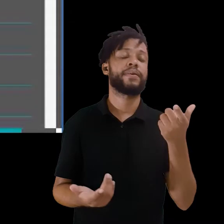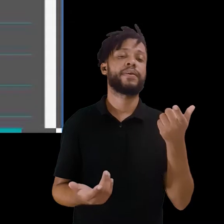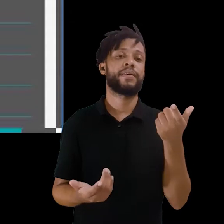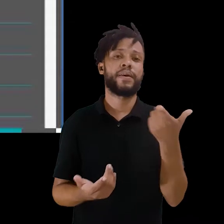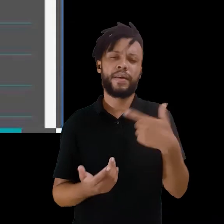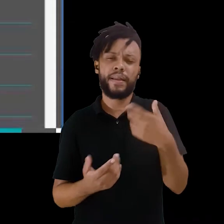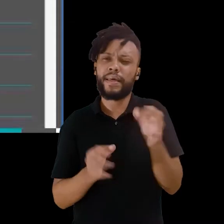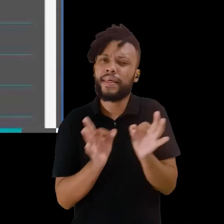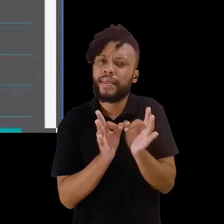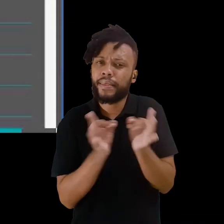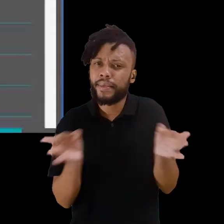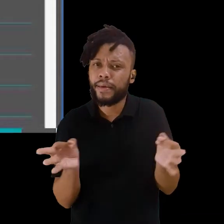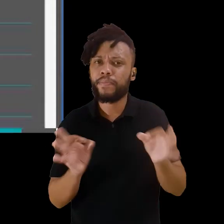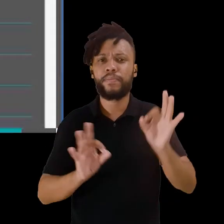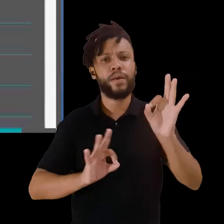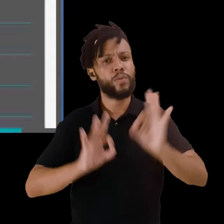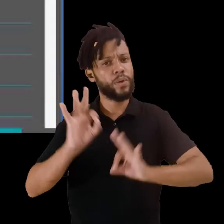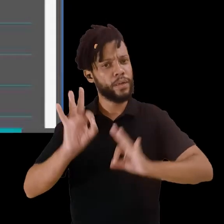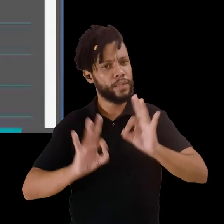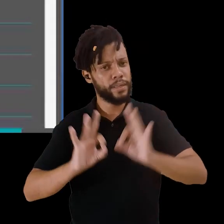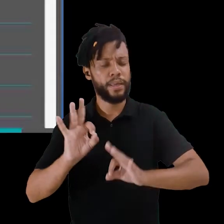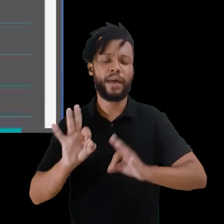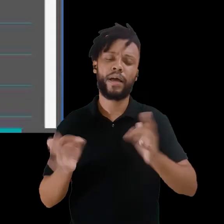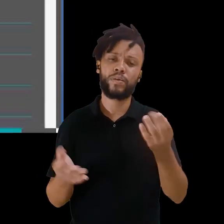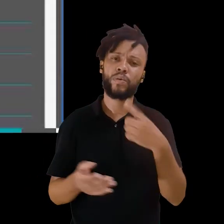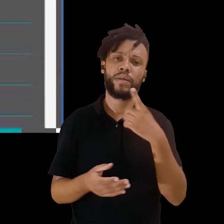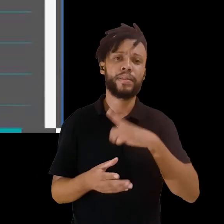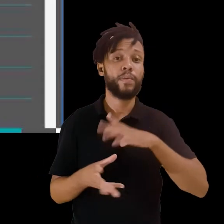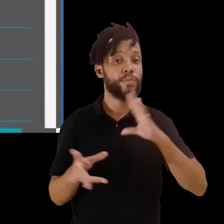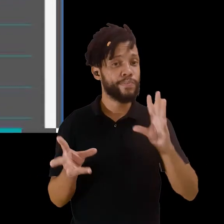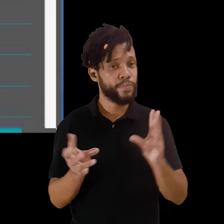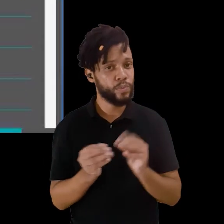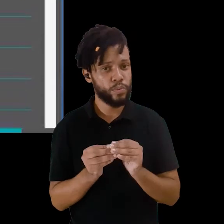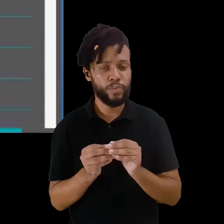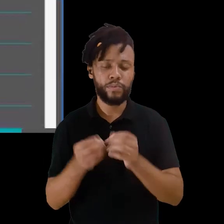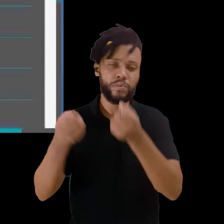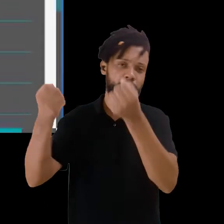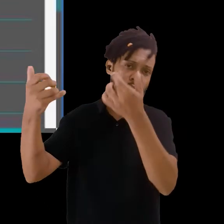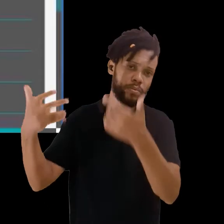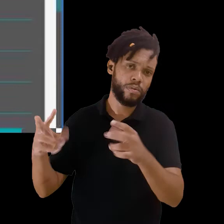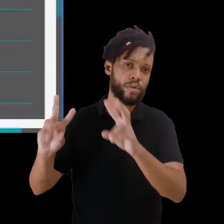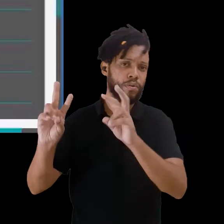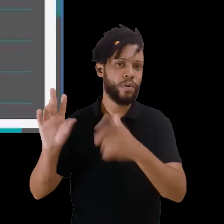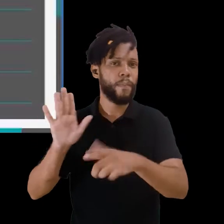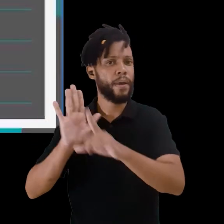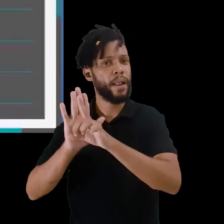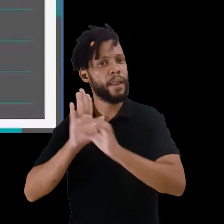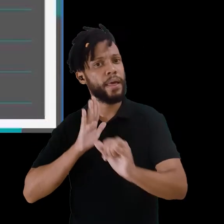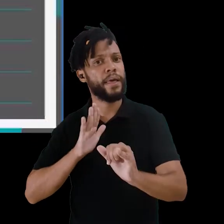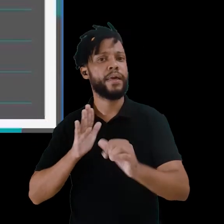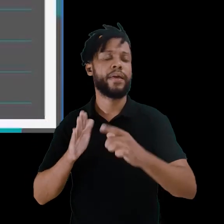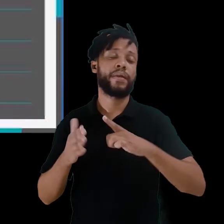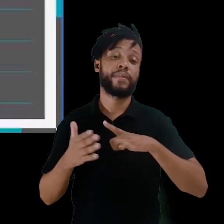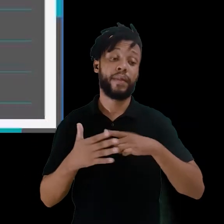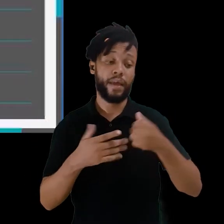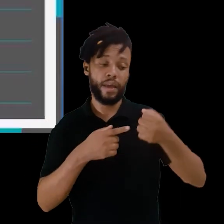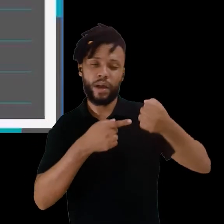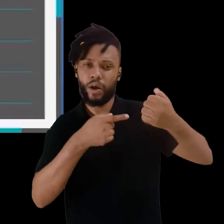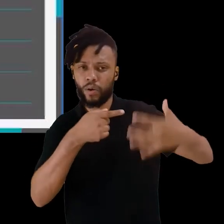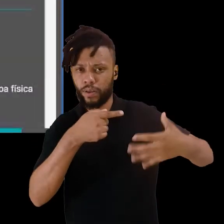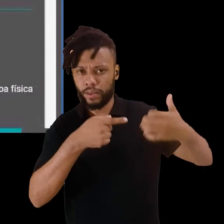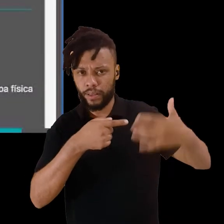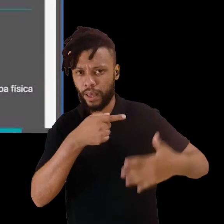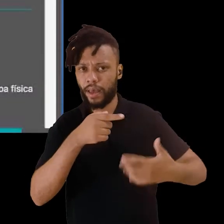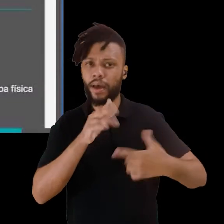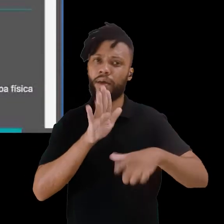bem organizado. Então, aqui nas informações gerais, nós temos um resumo sobre a lei, tem glossário, a legislação, o